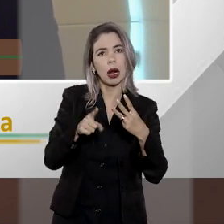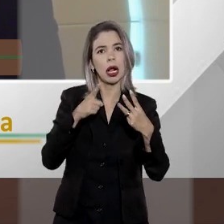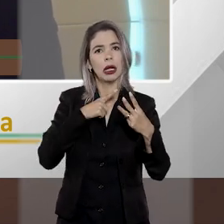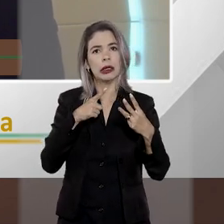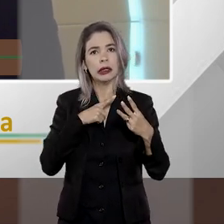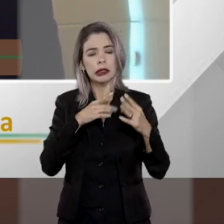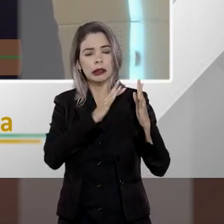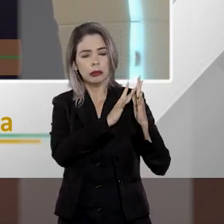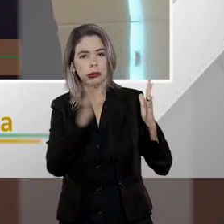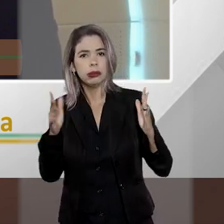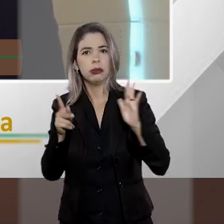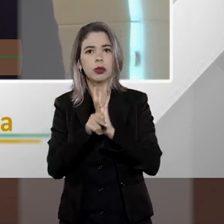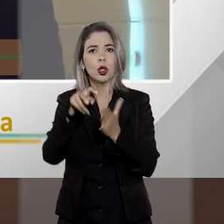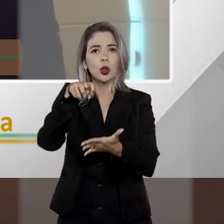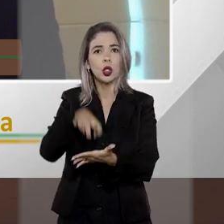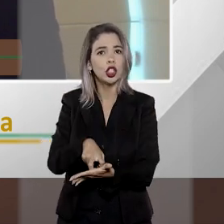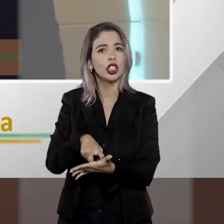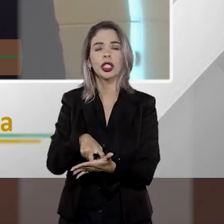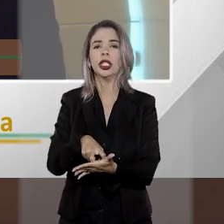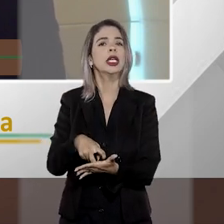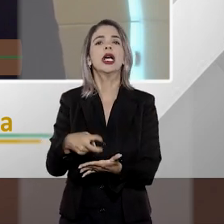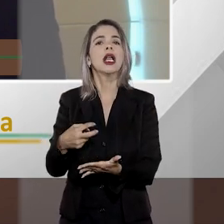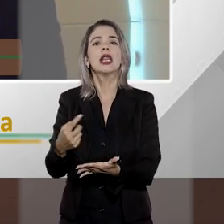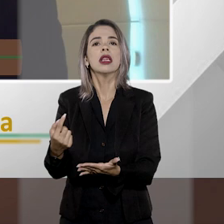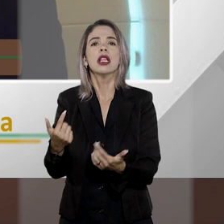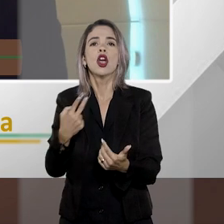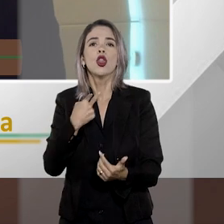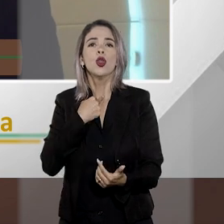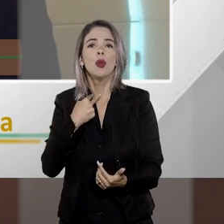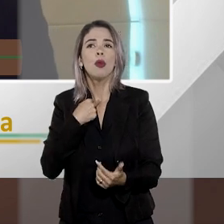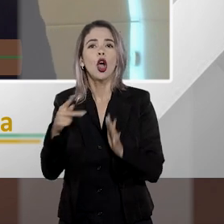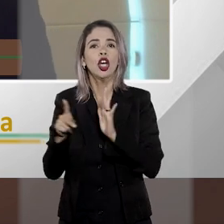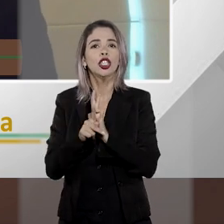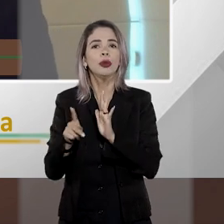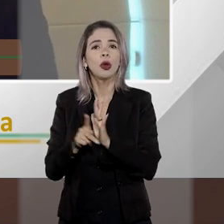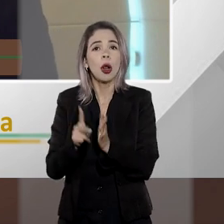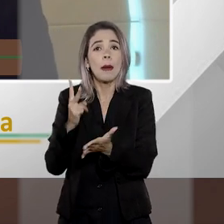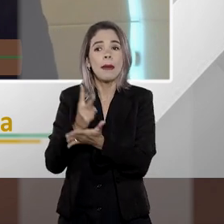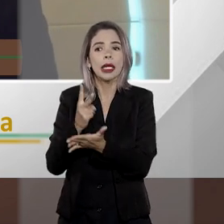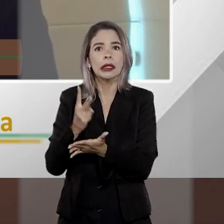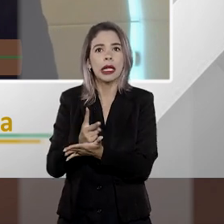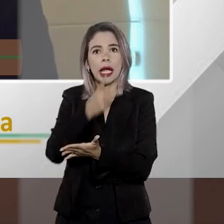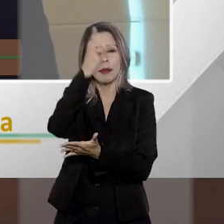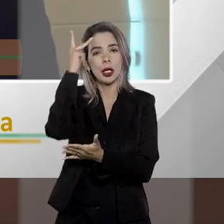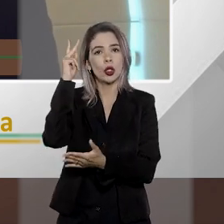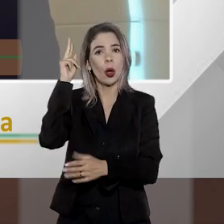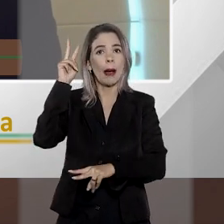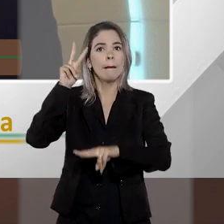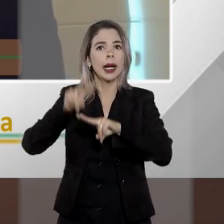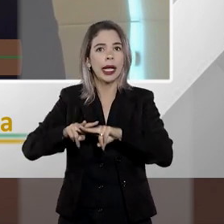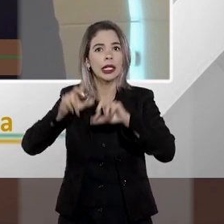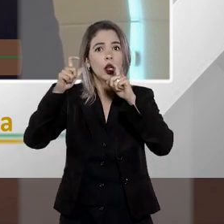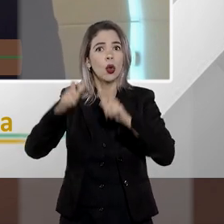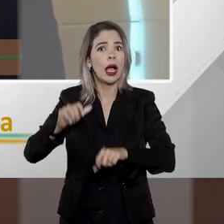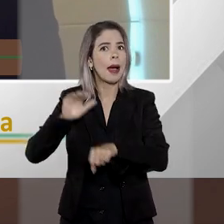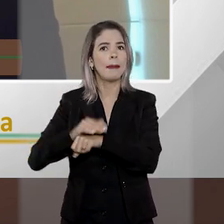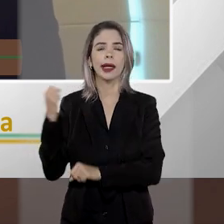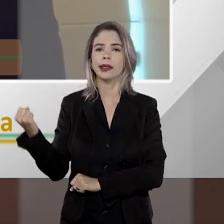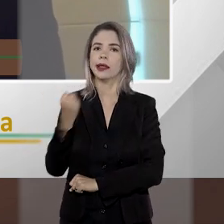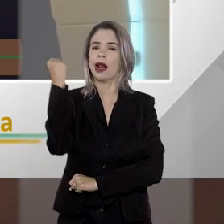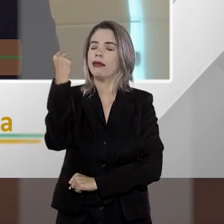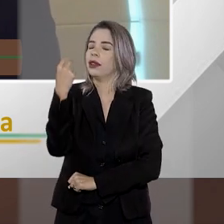não é correta, não é autorizada a manutenção do indivíduo em um regime prisional mais gravoso. E aí é uma série